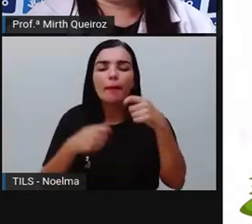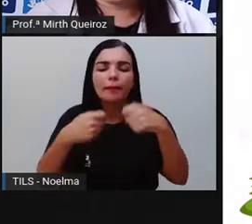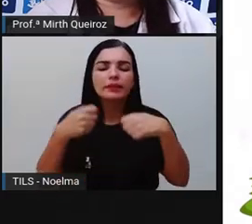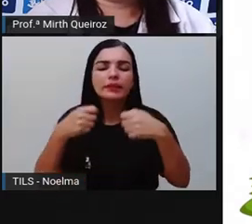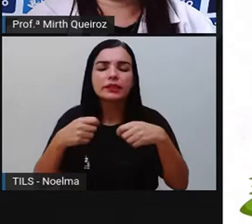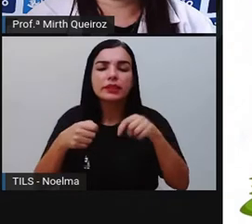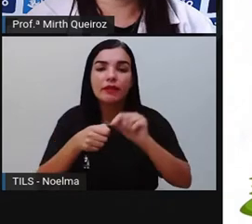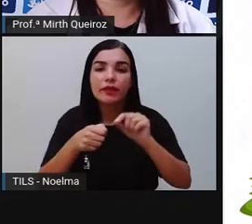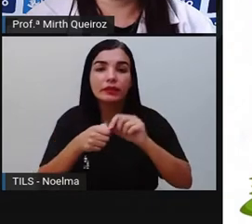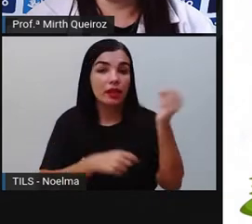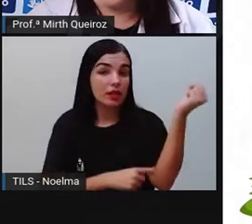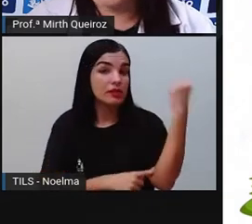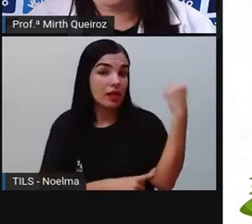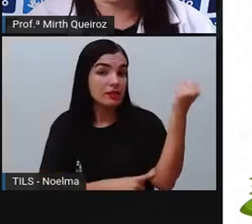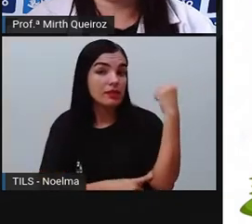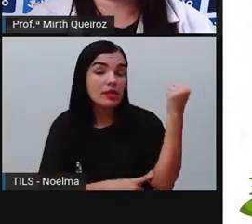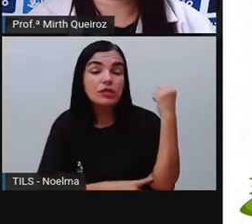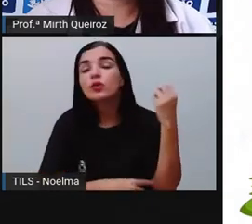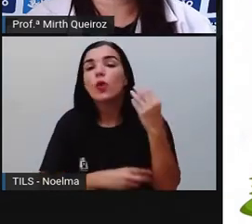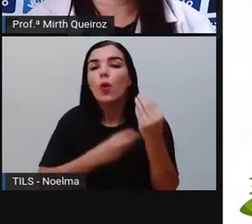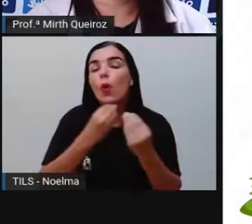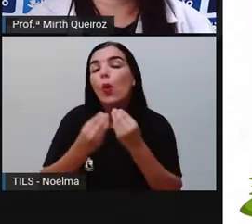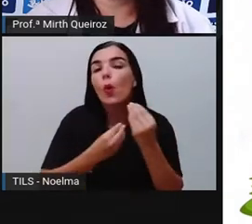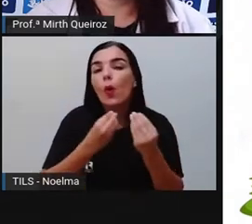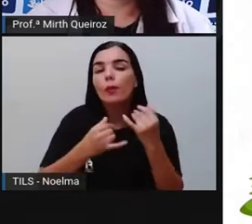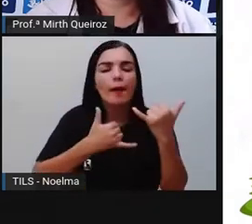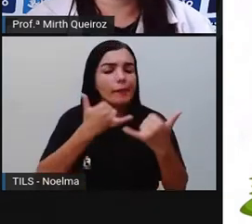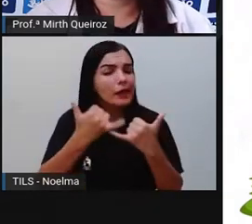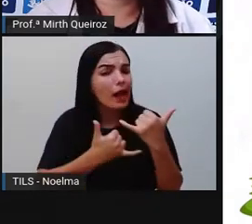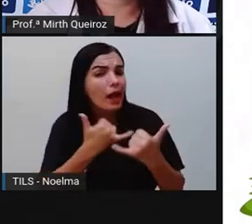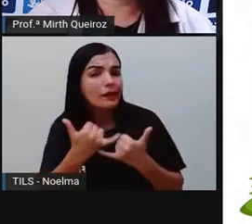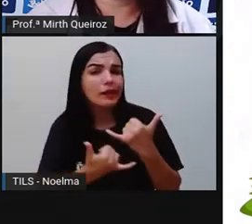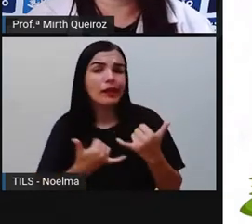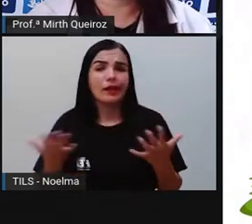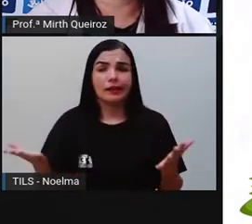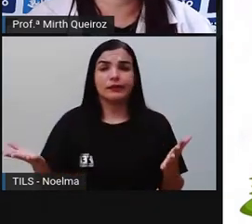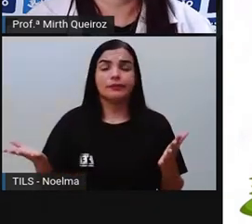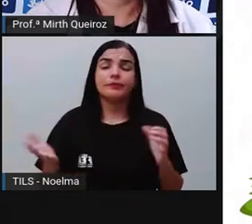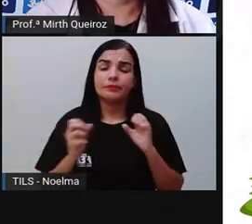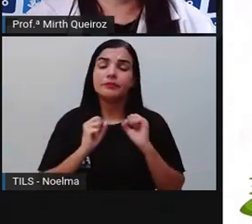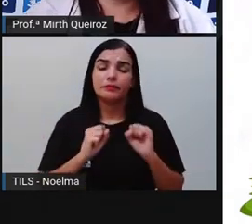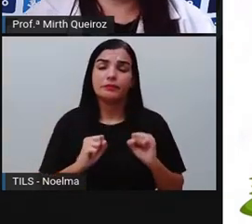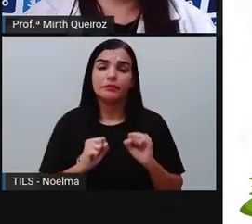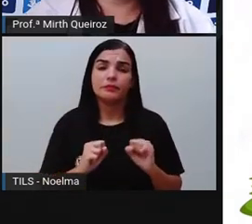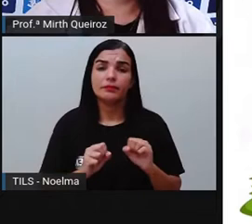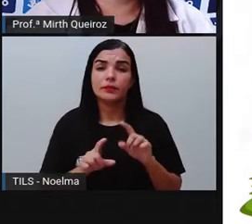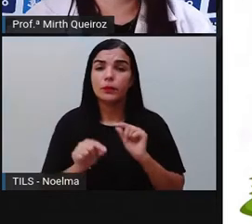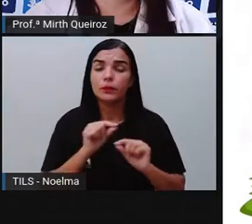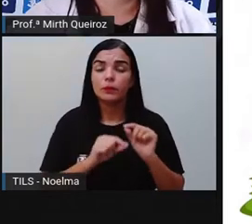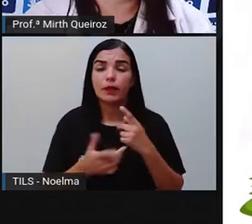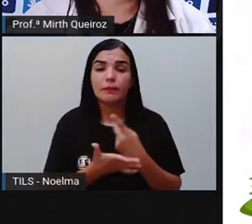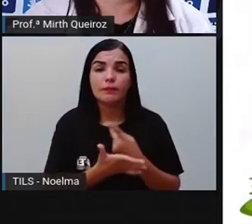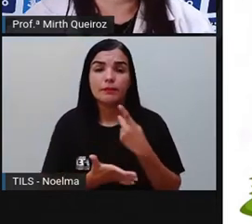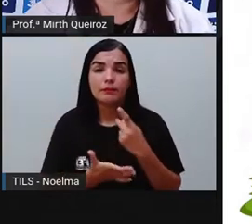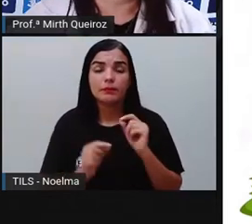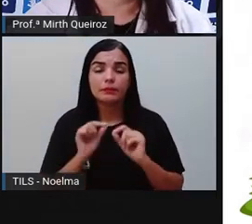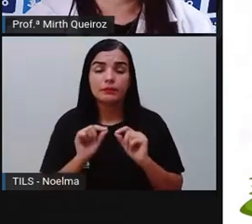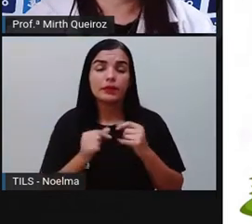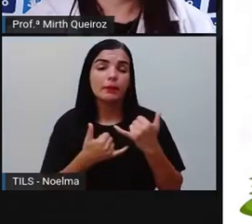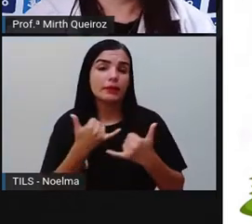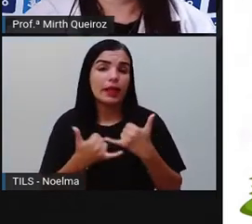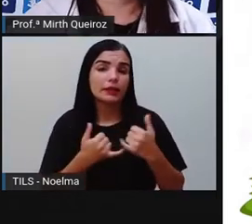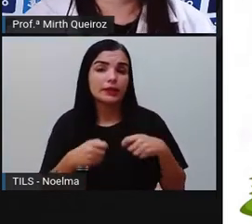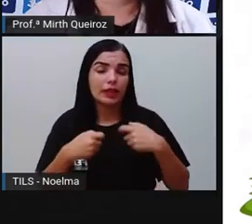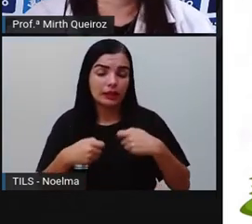fazer atividade física e ela deve fazer atividade física a partir de suas próprias brincadeiras. Aquelas brincadeiras que exigem movimentos,